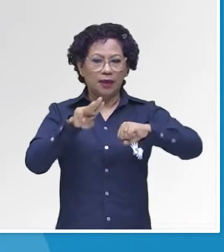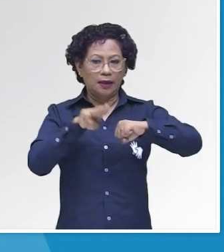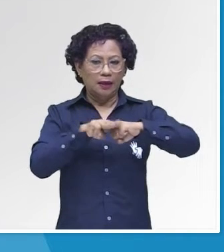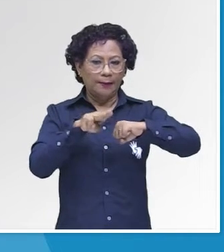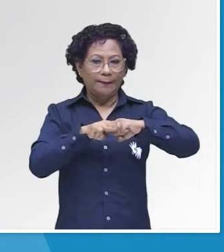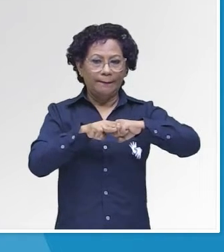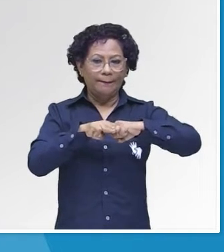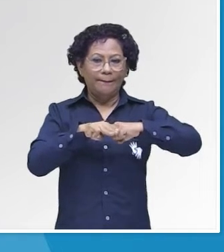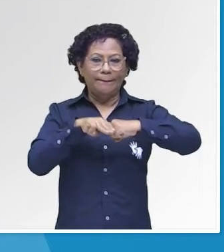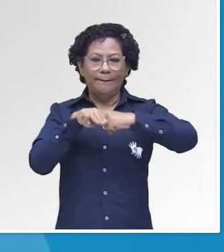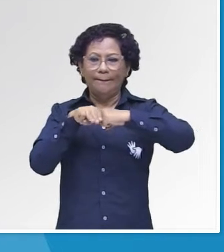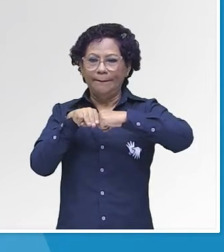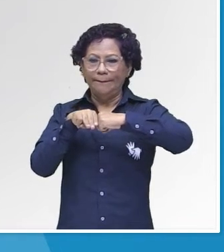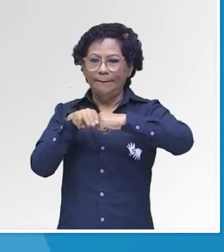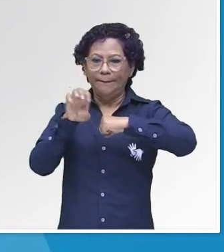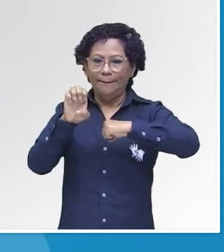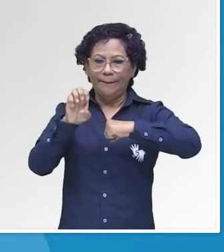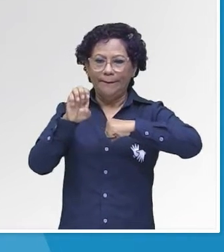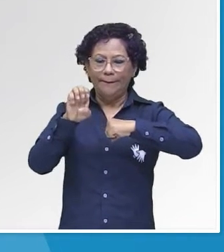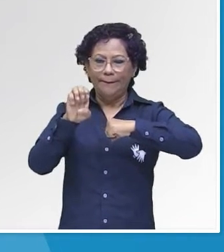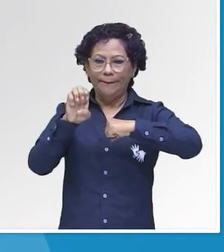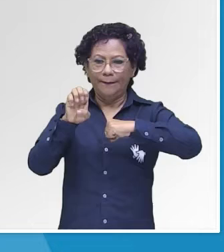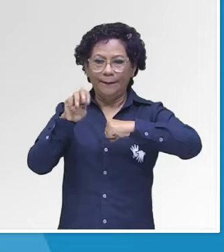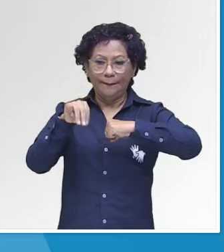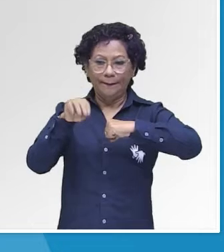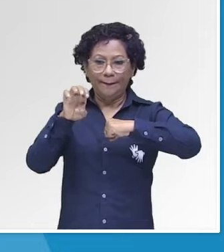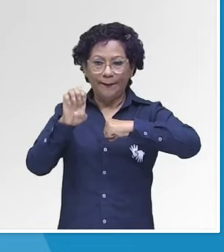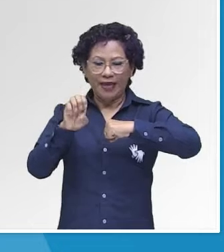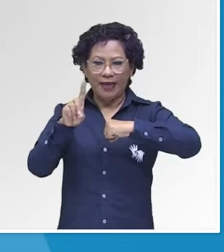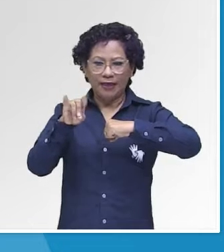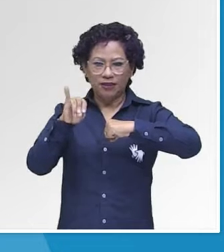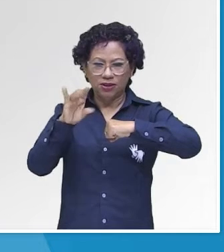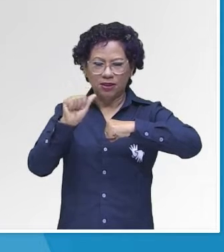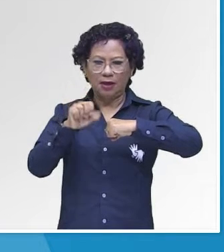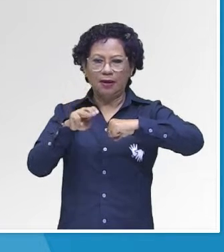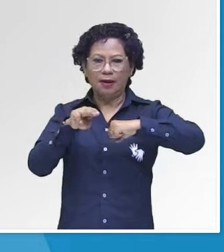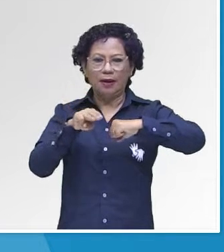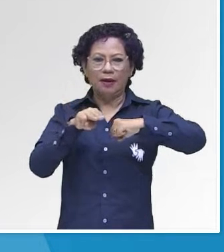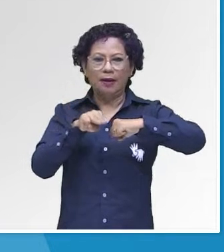aritmética, pelo nosso conceito,